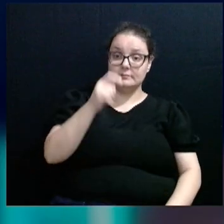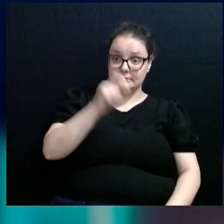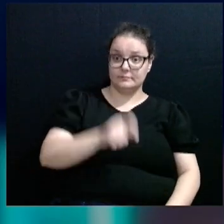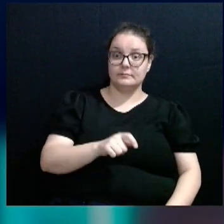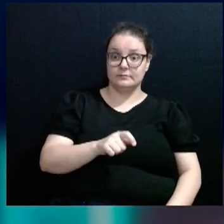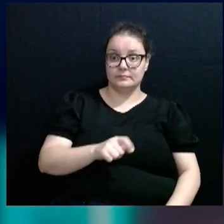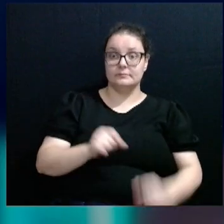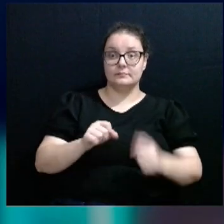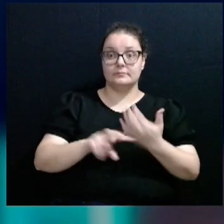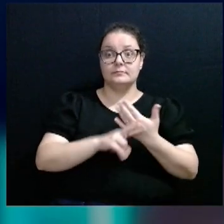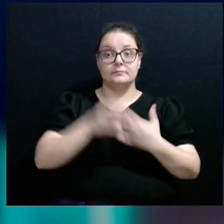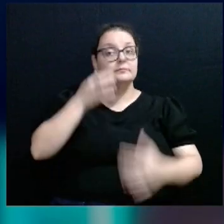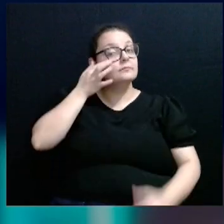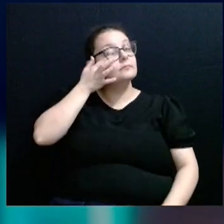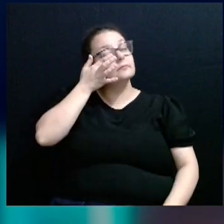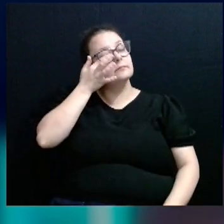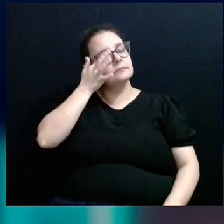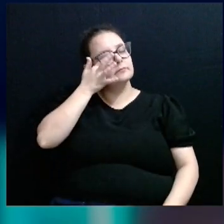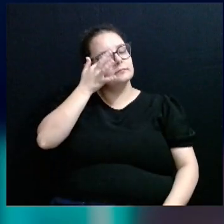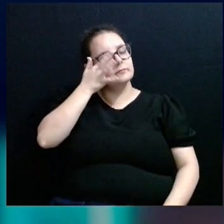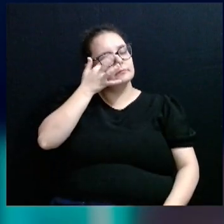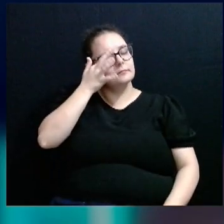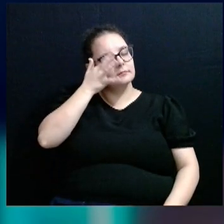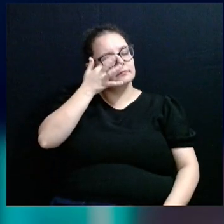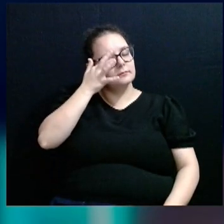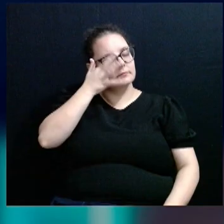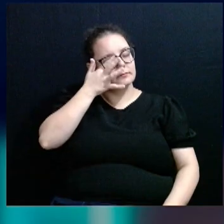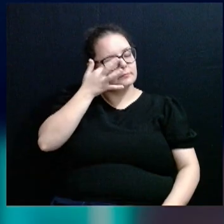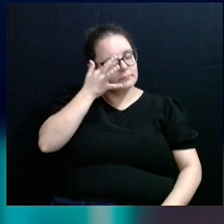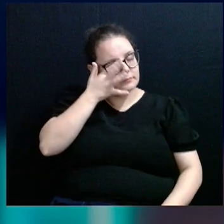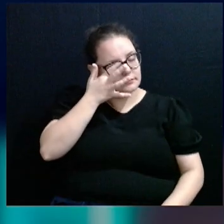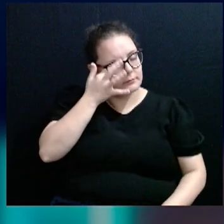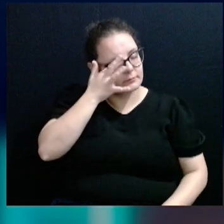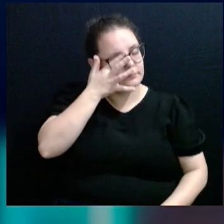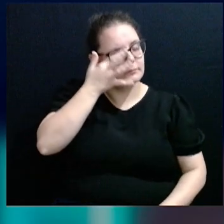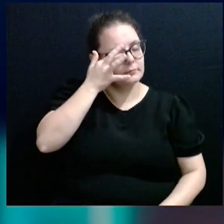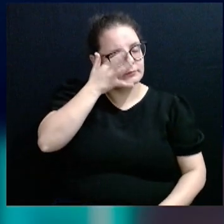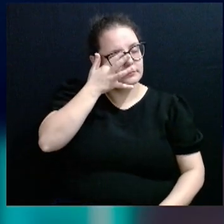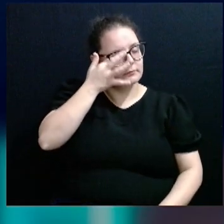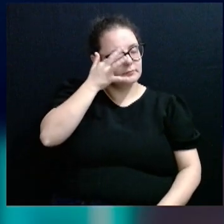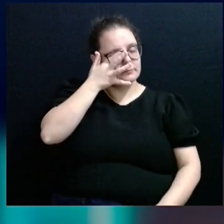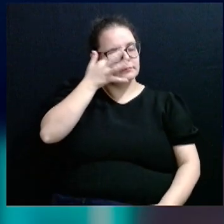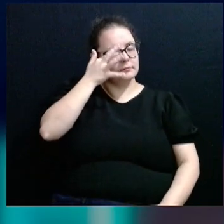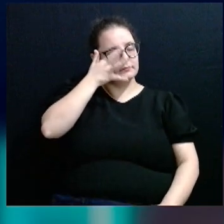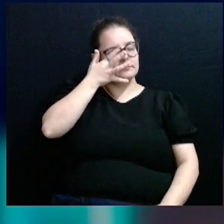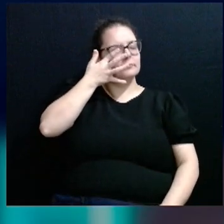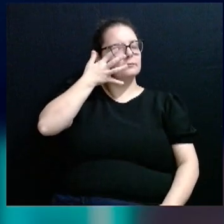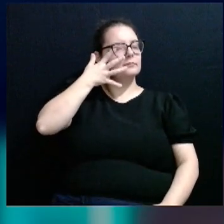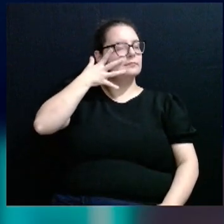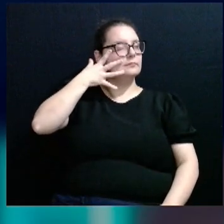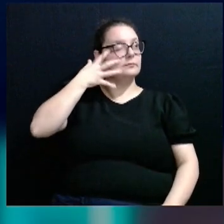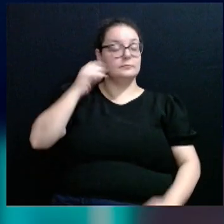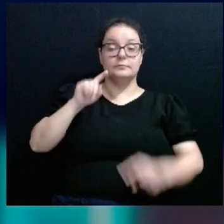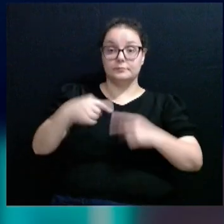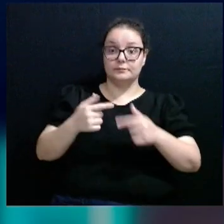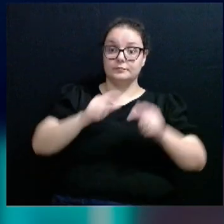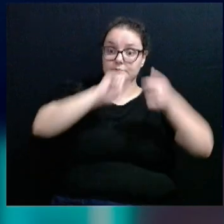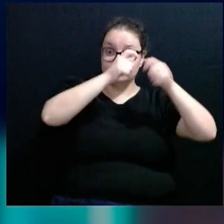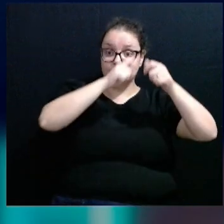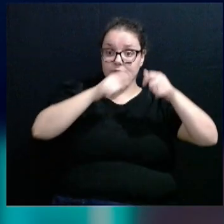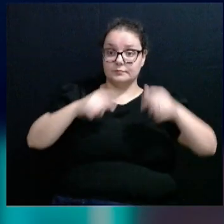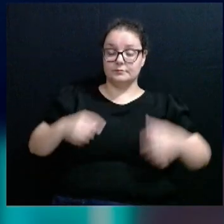impactar a capacidade, como a gente tem os transtornos demenciais ou outros transtornos psiquiátricos, e também ocorre